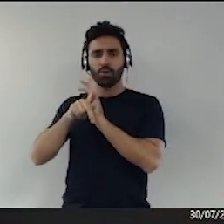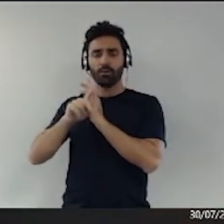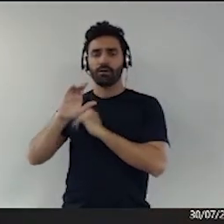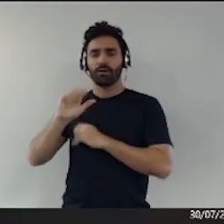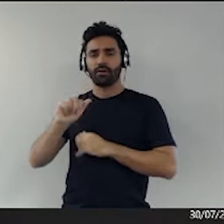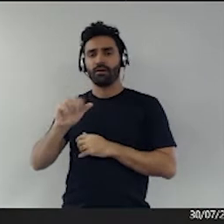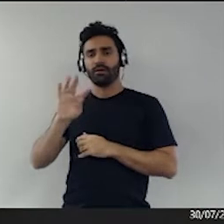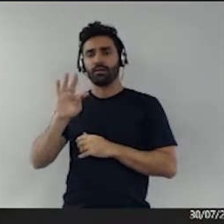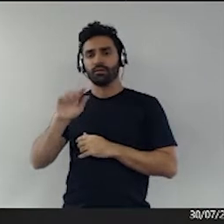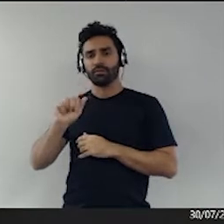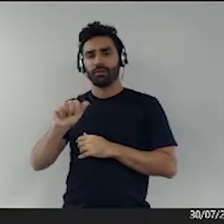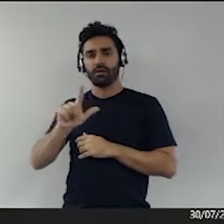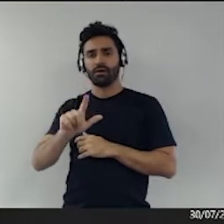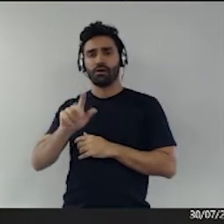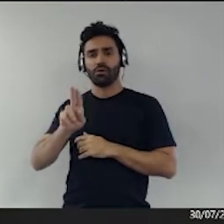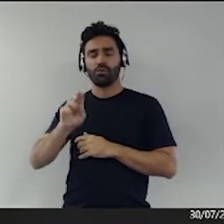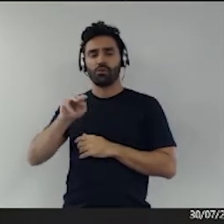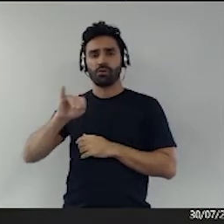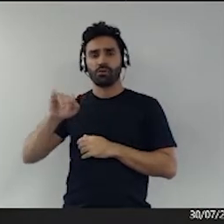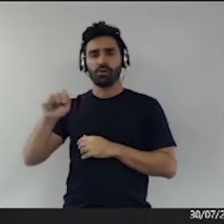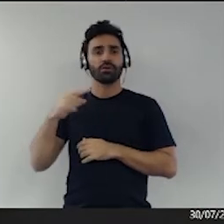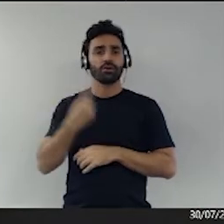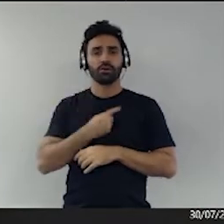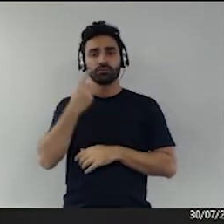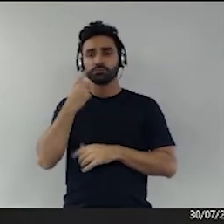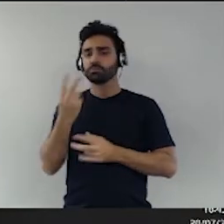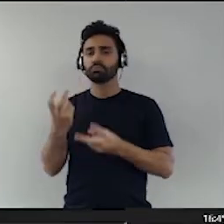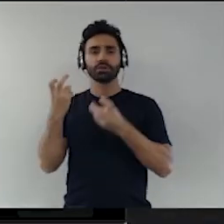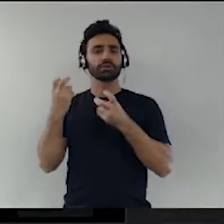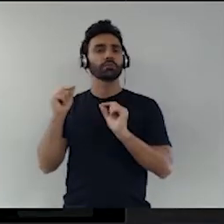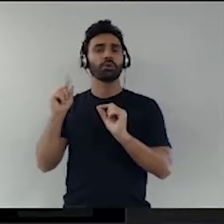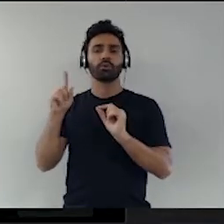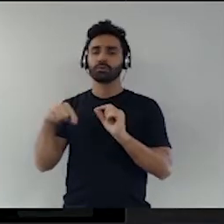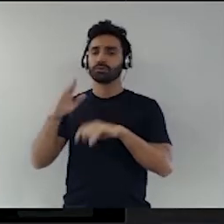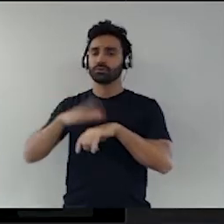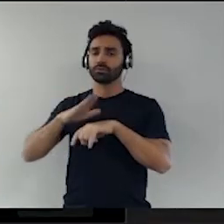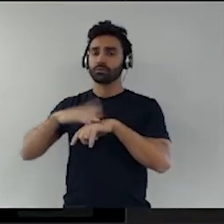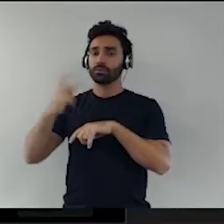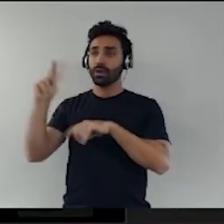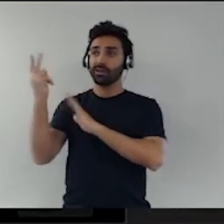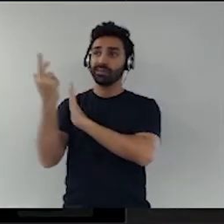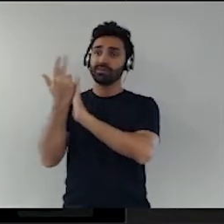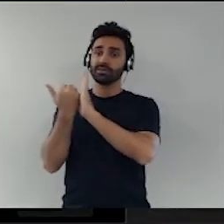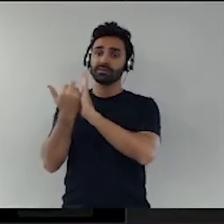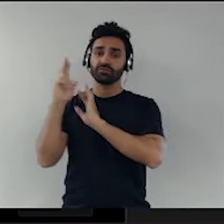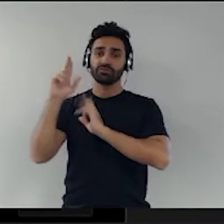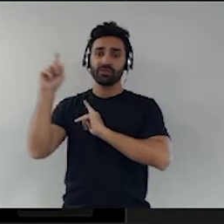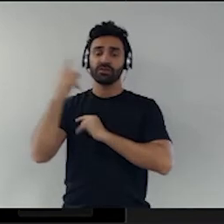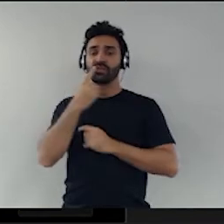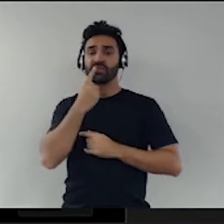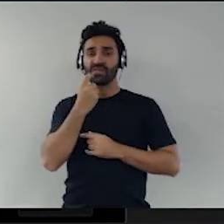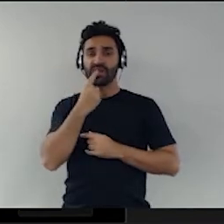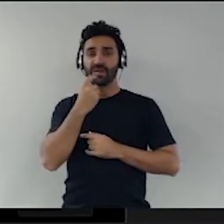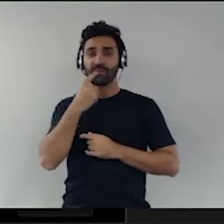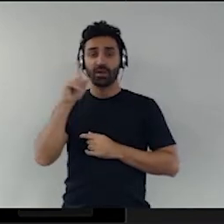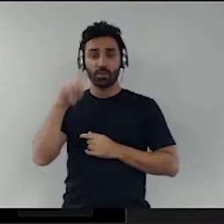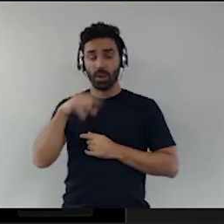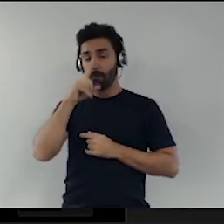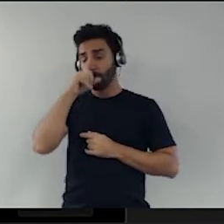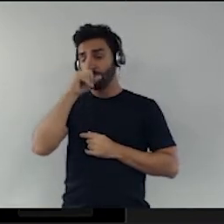a gente percebeu que construiu um diagrama de risco que basicamente é vermelho, risco